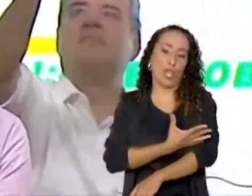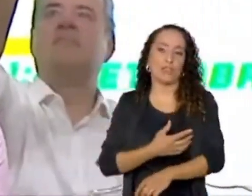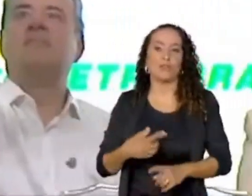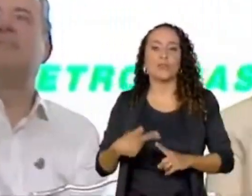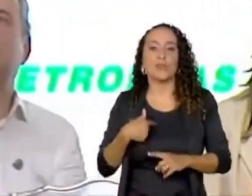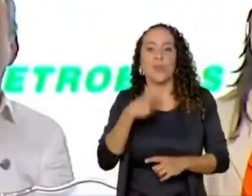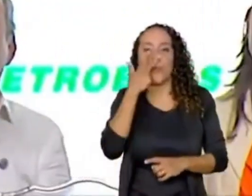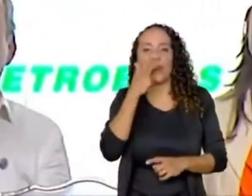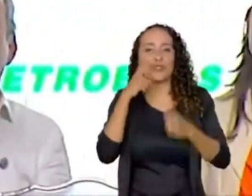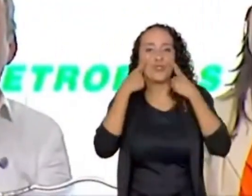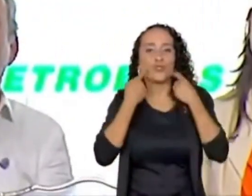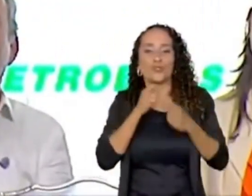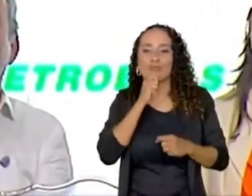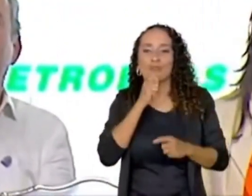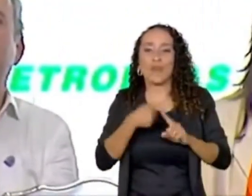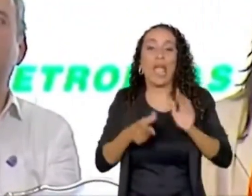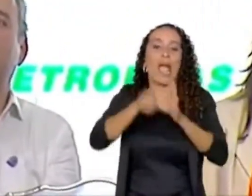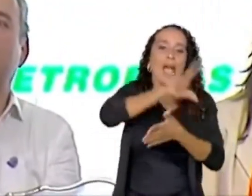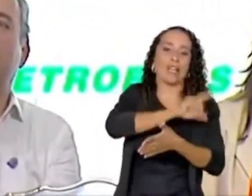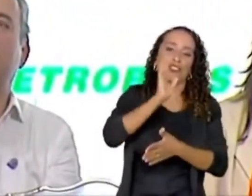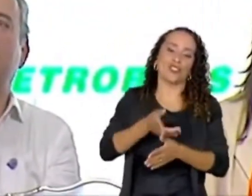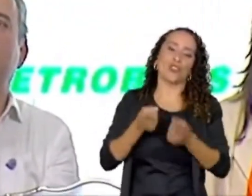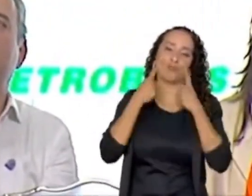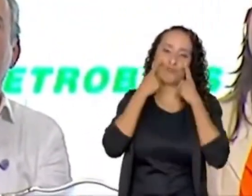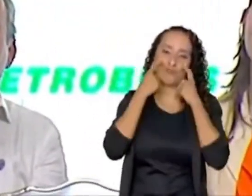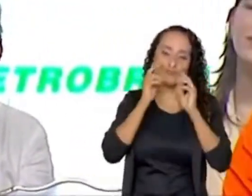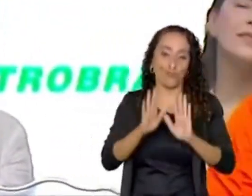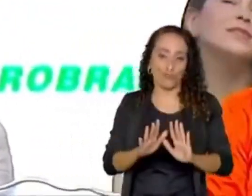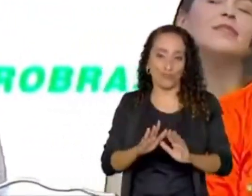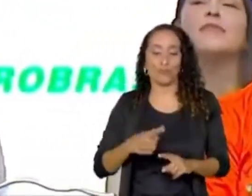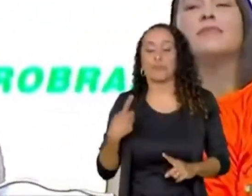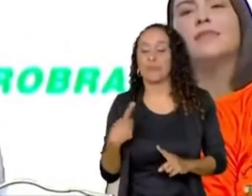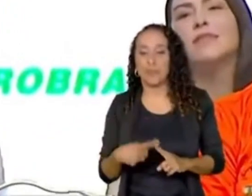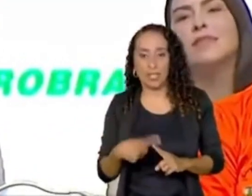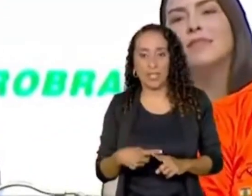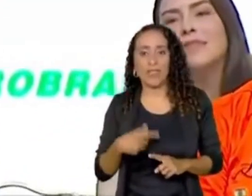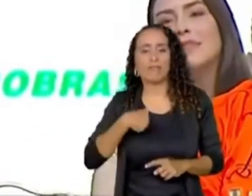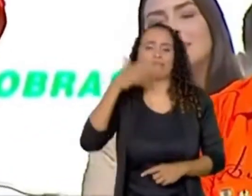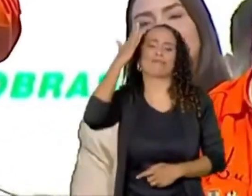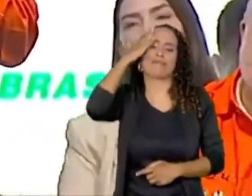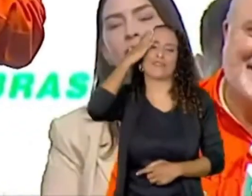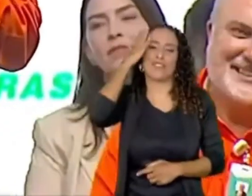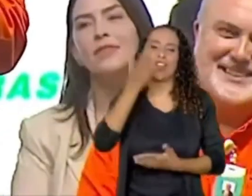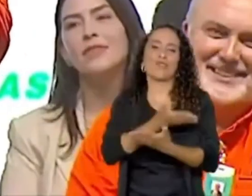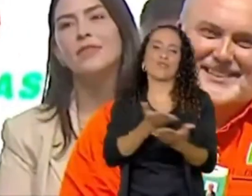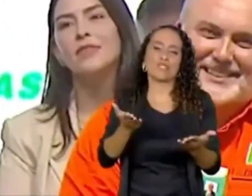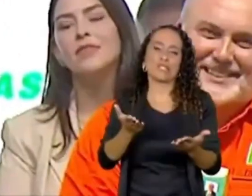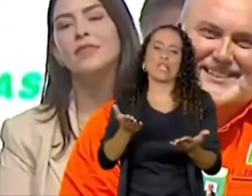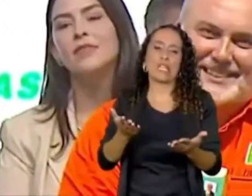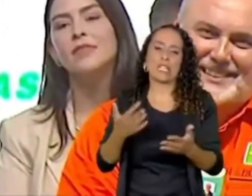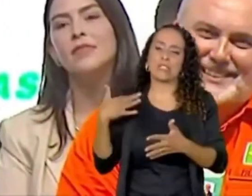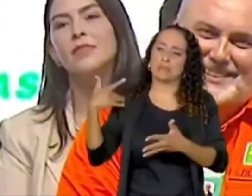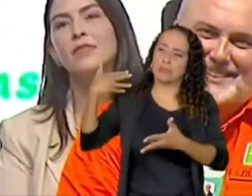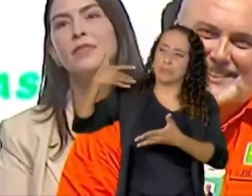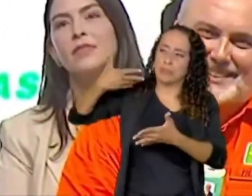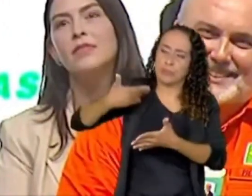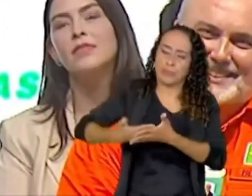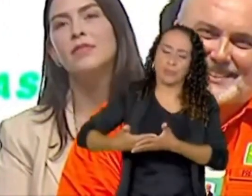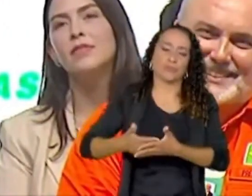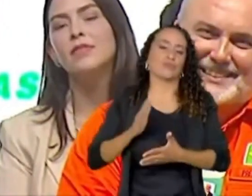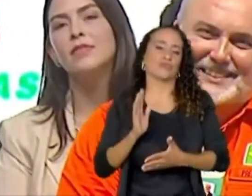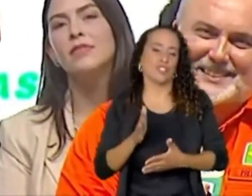eu fiquei, não chorei porque eu chorei antes. Porque eu sei o que vocês passaram. Eu